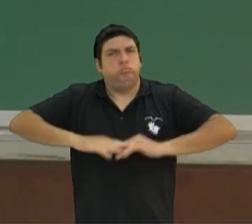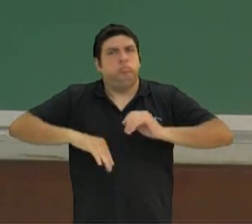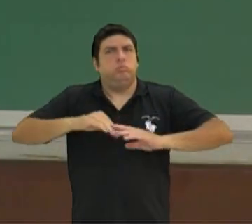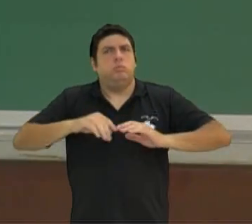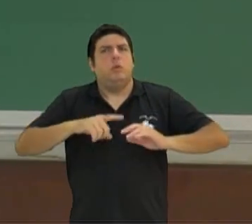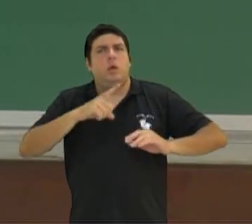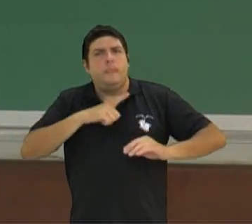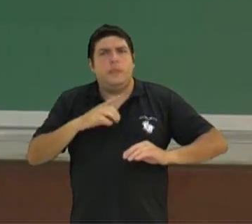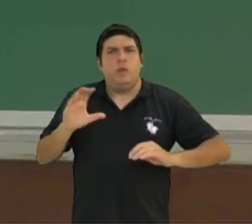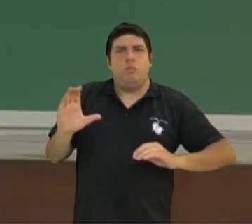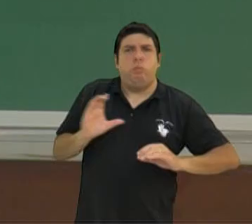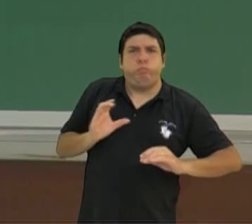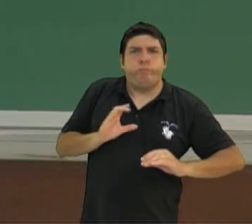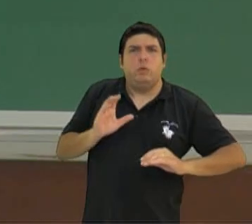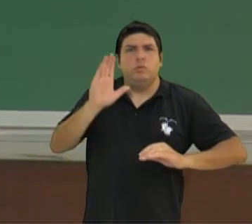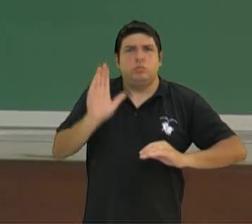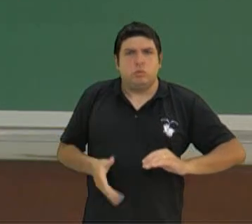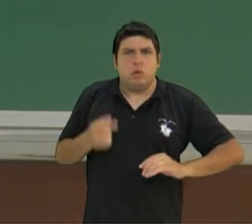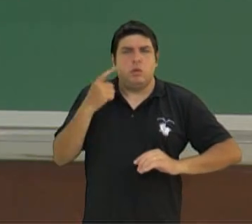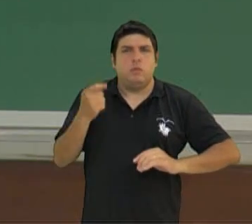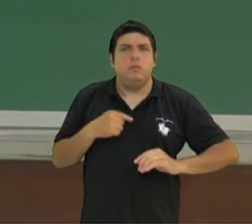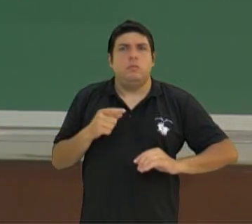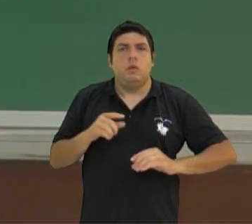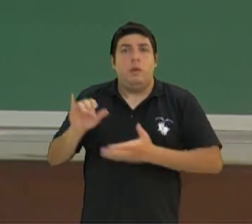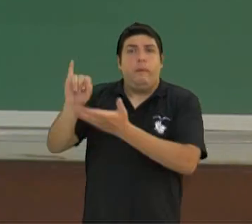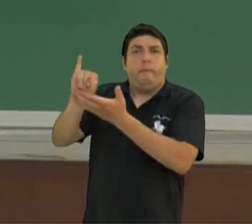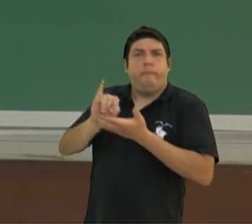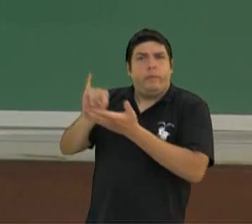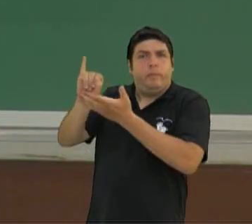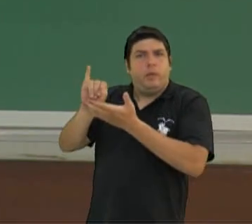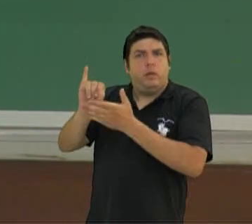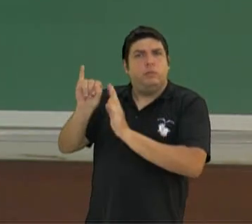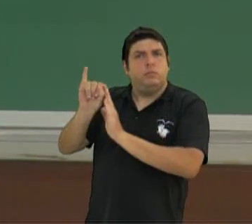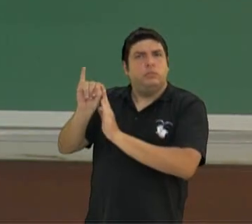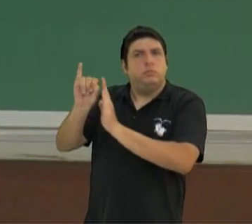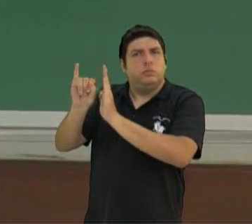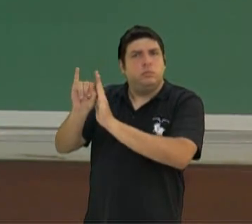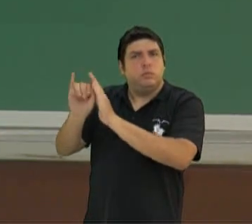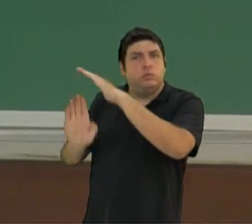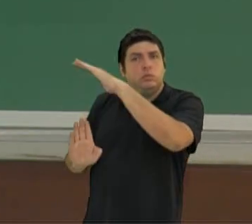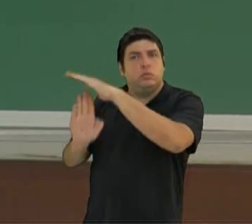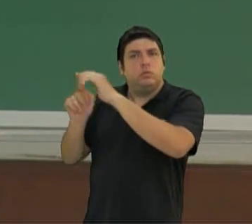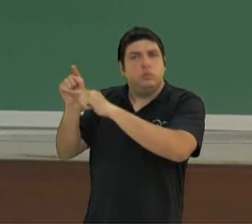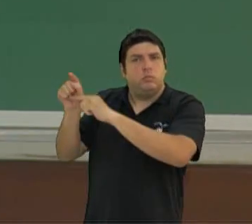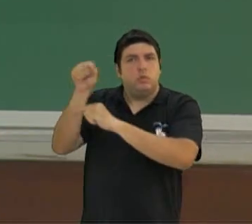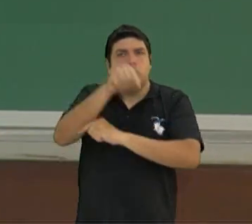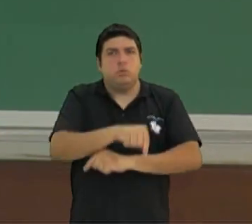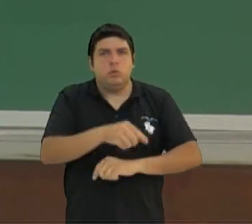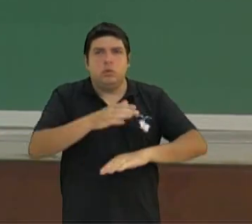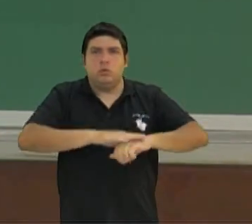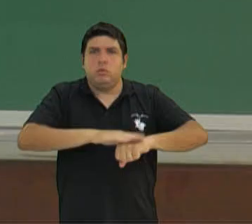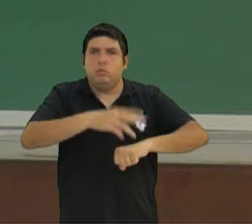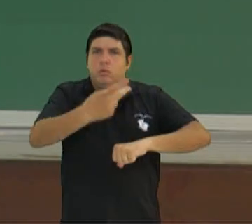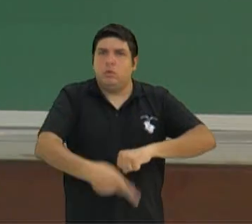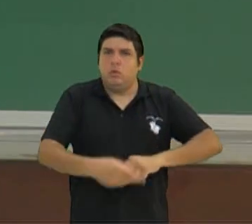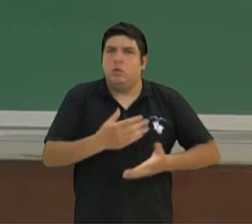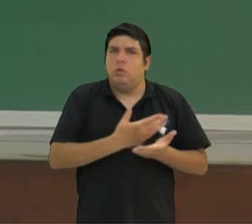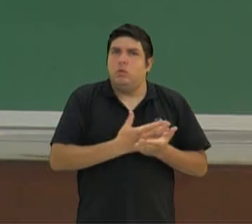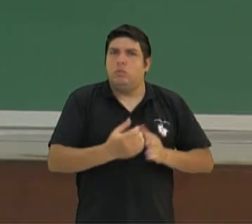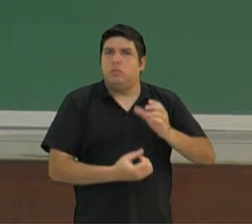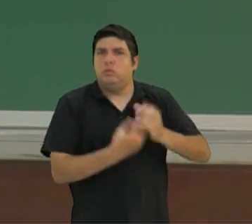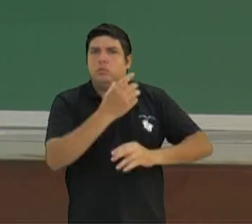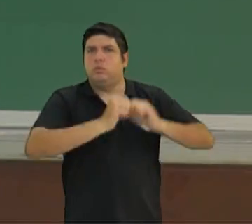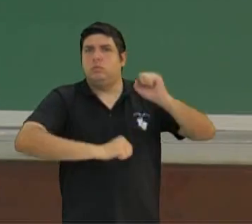tudo isso que era importado antes começa a ser fabricado dentro do território brasileiro. Certo? Então é importante